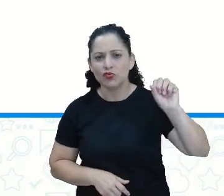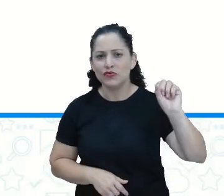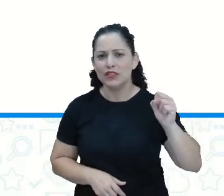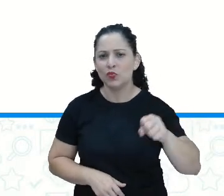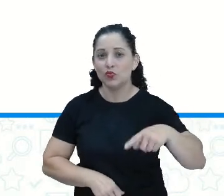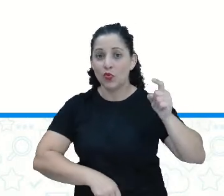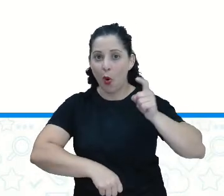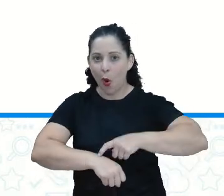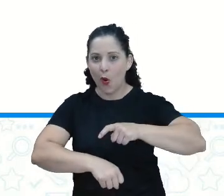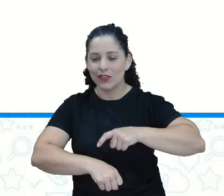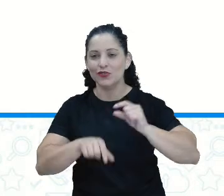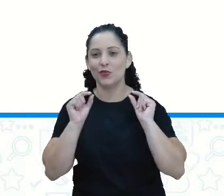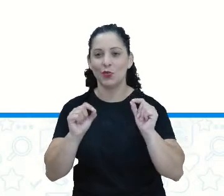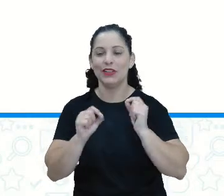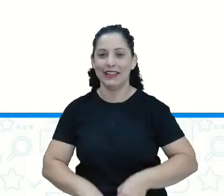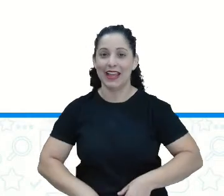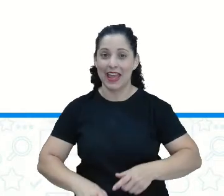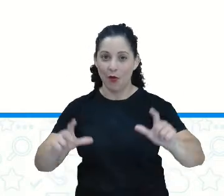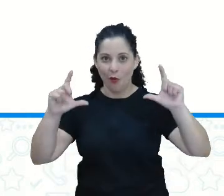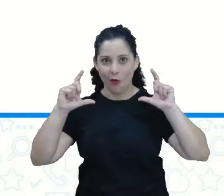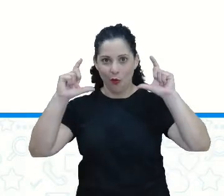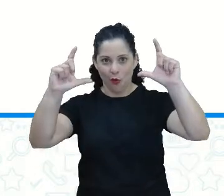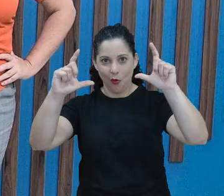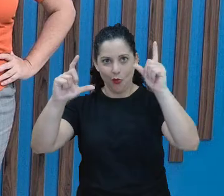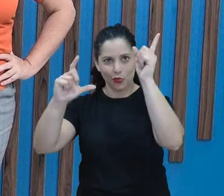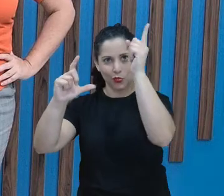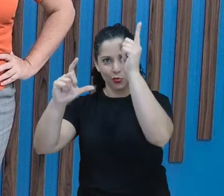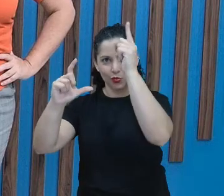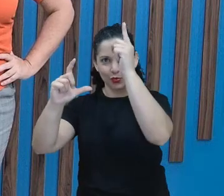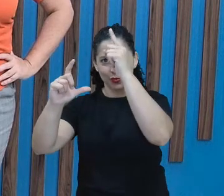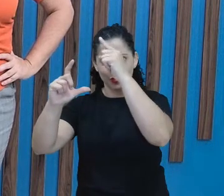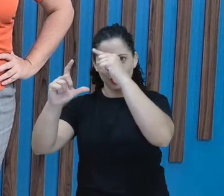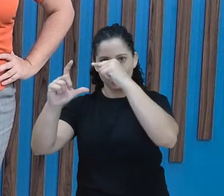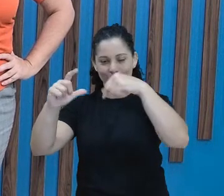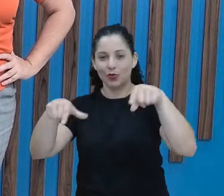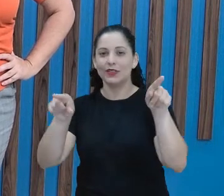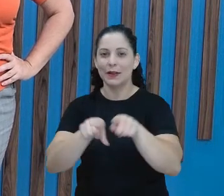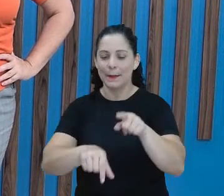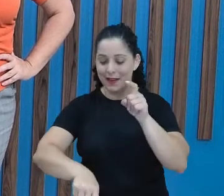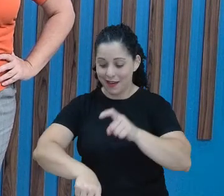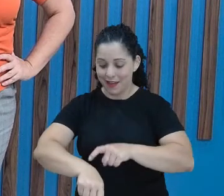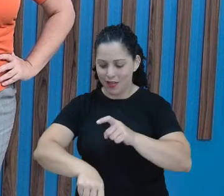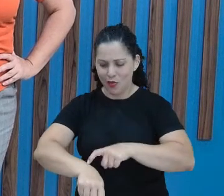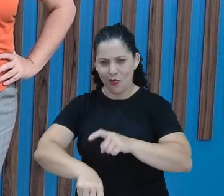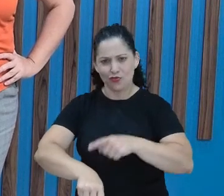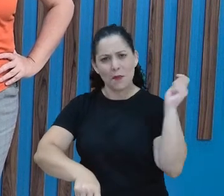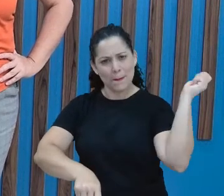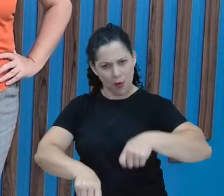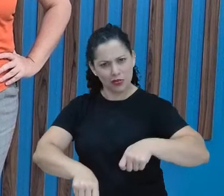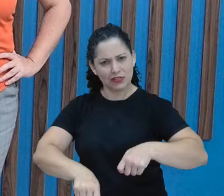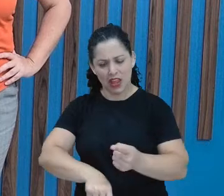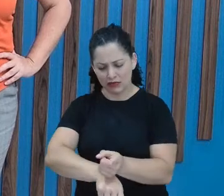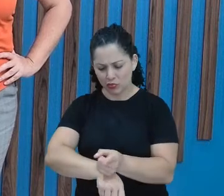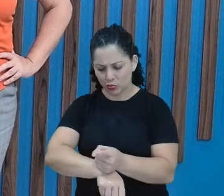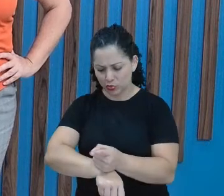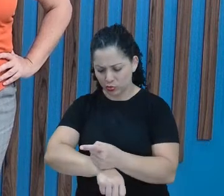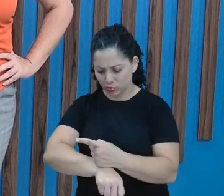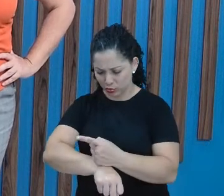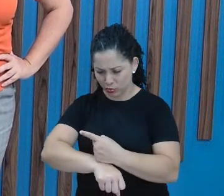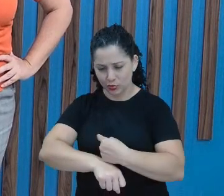o relógio. Nós vimos aí que o relógio ele pode medir os segundos, as